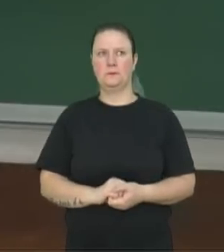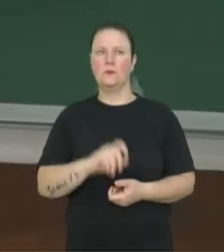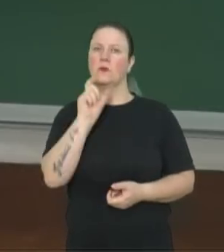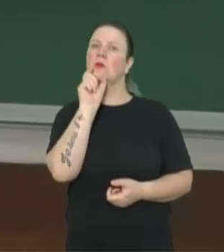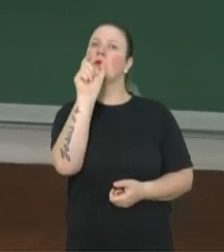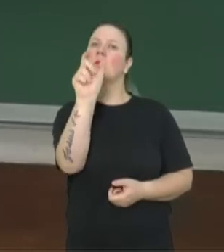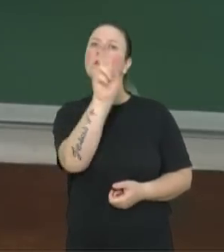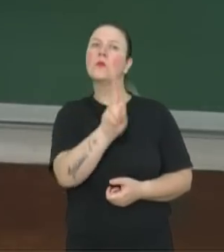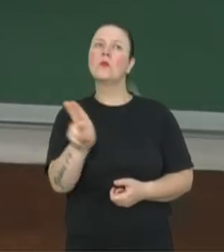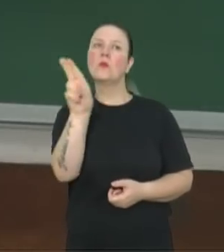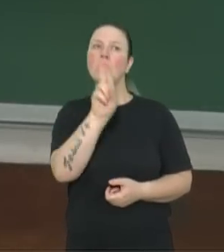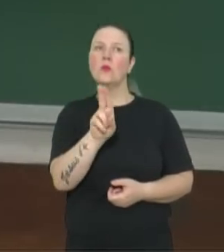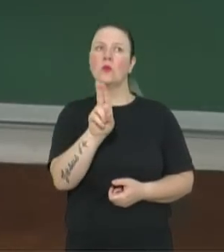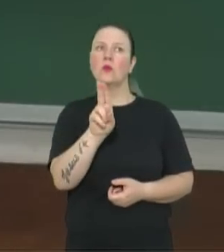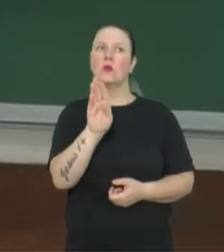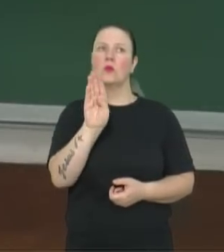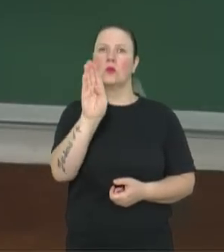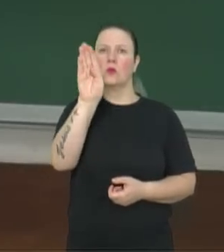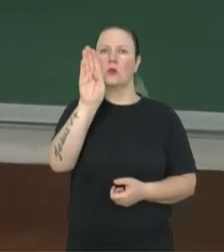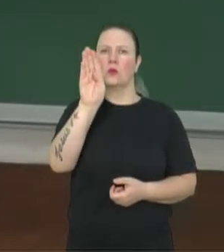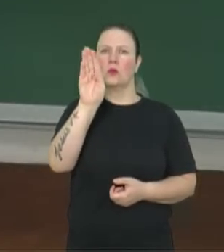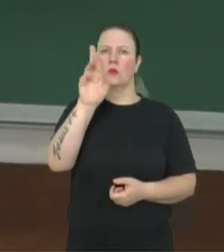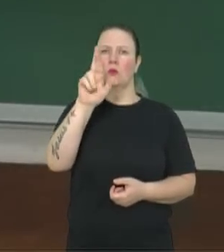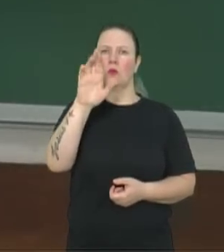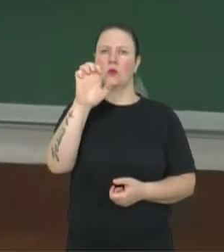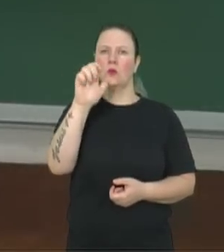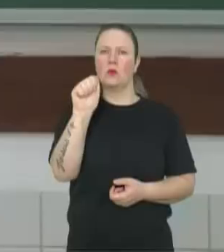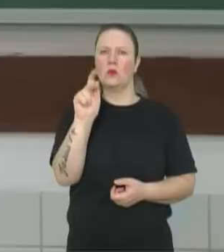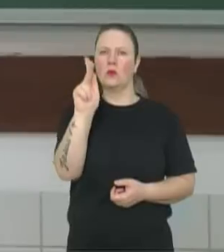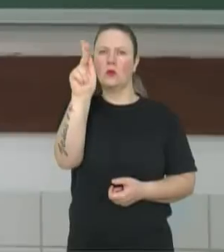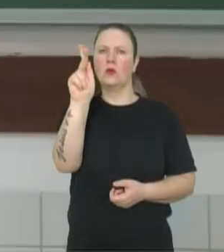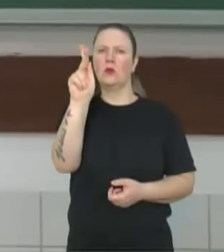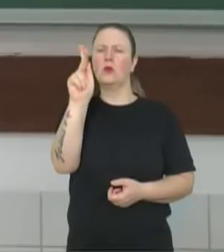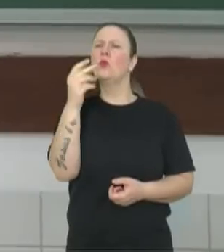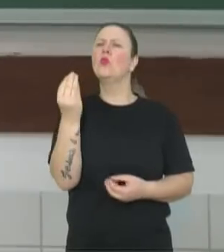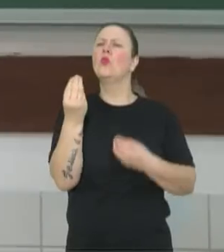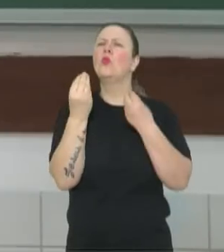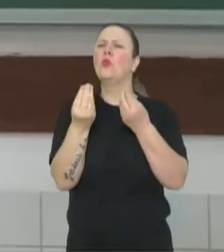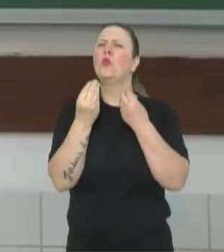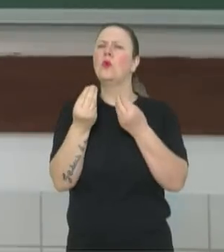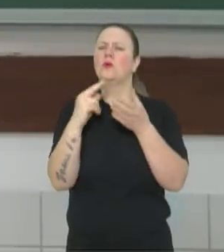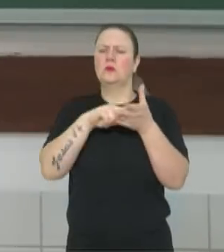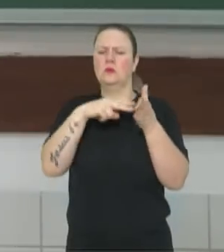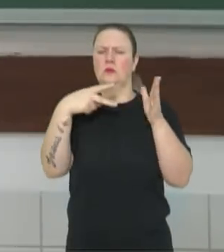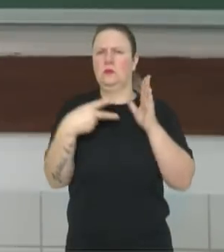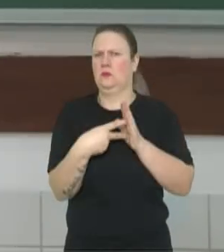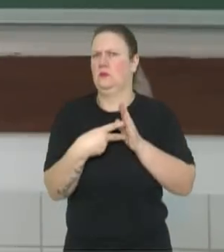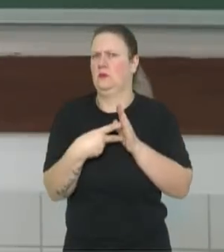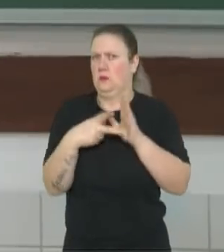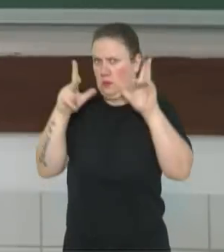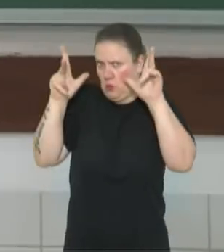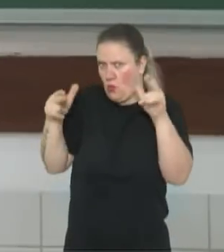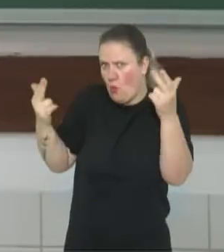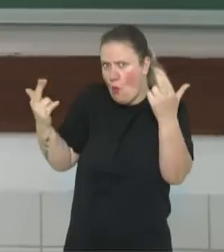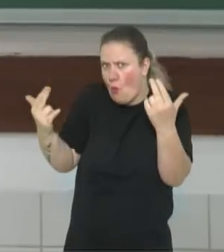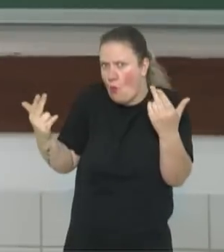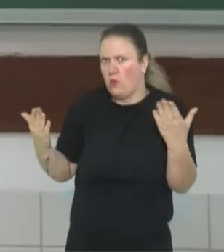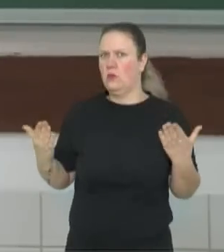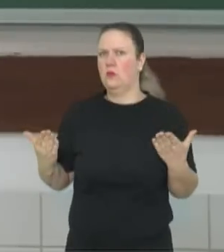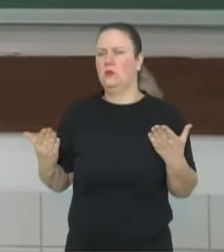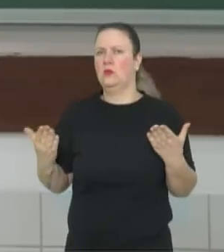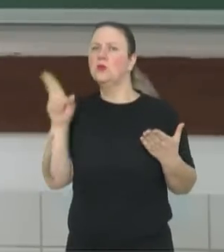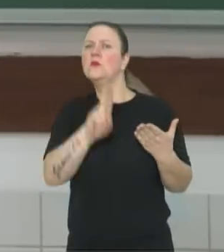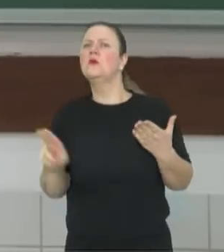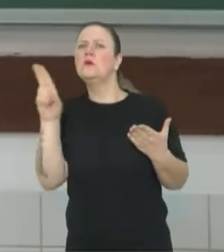palavra usada foi a mesma, ó, break com break. Mas e aí? O sentido dela é o mesmo? Eu estou usando